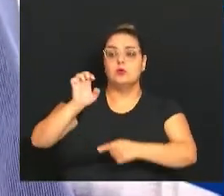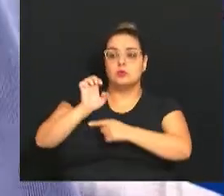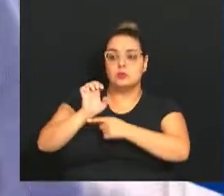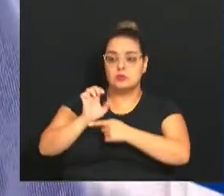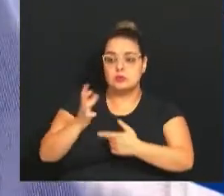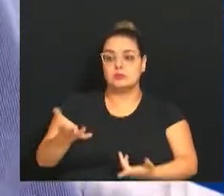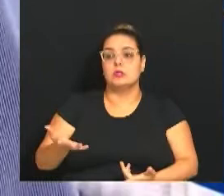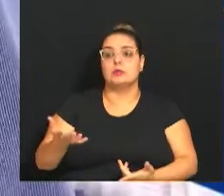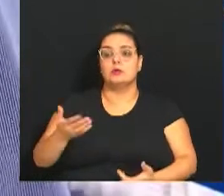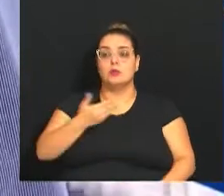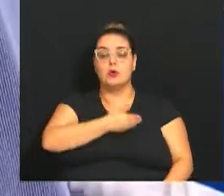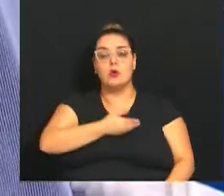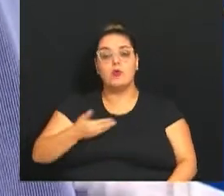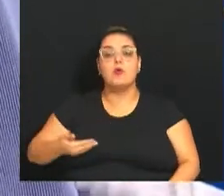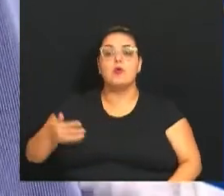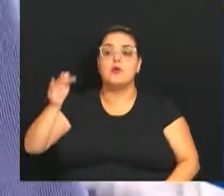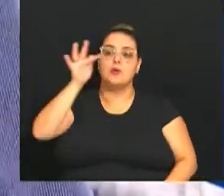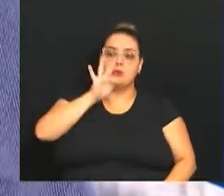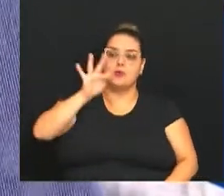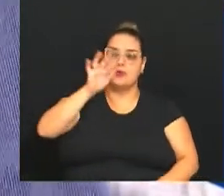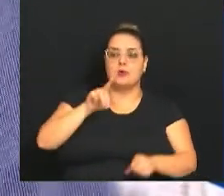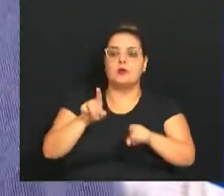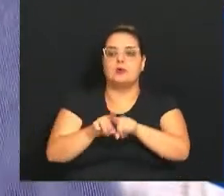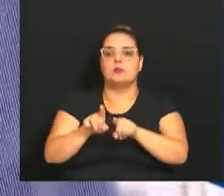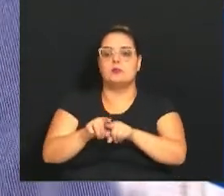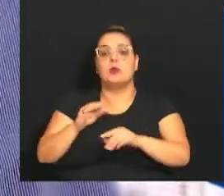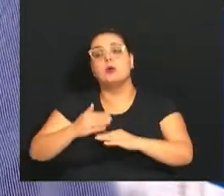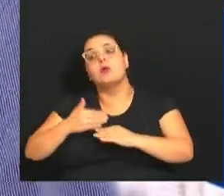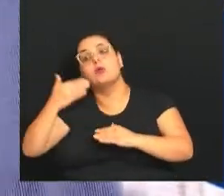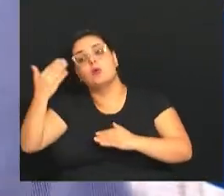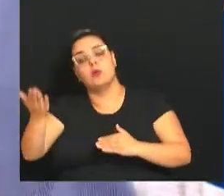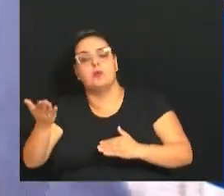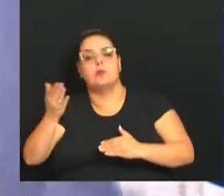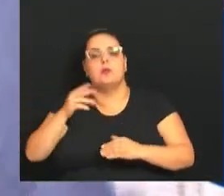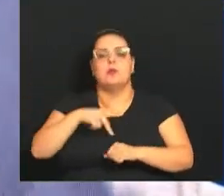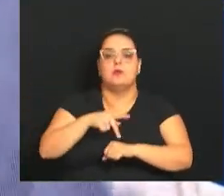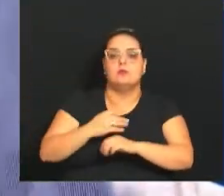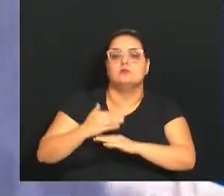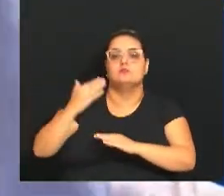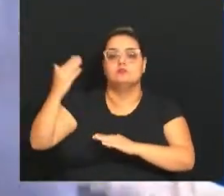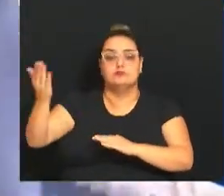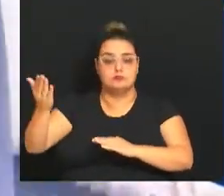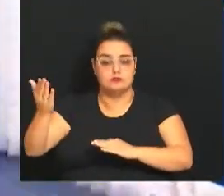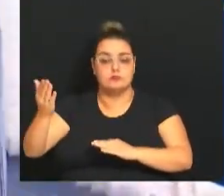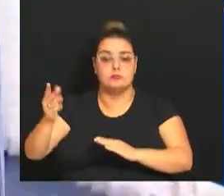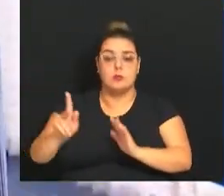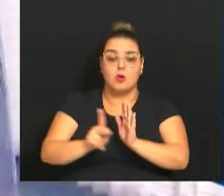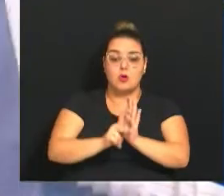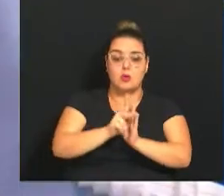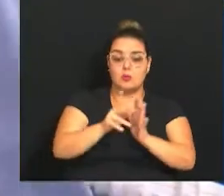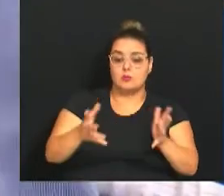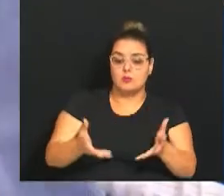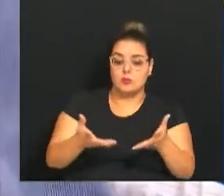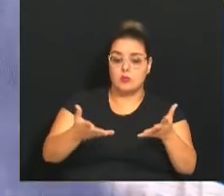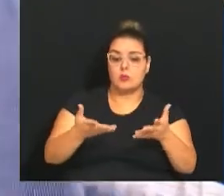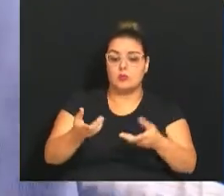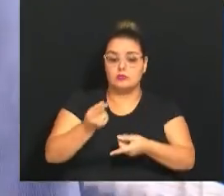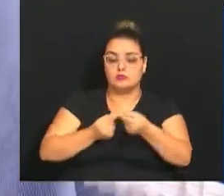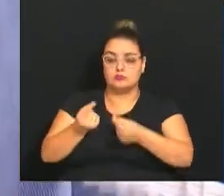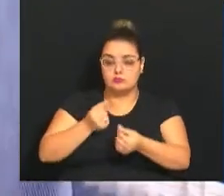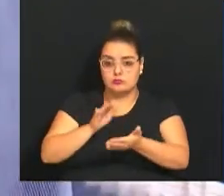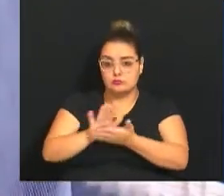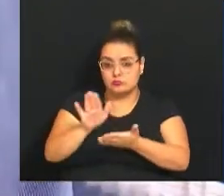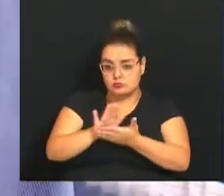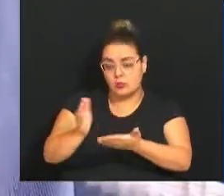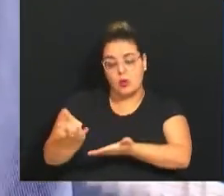governo federal, como também em organismos internacionais. É importante agora, com o projeto na mão, a estimativa de custo, sair atrás de busca